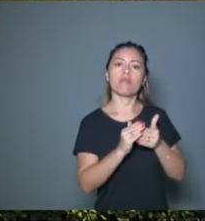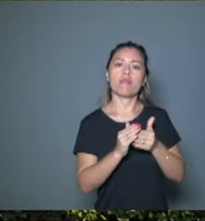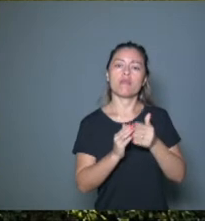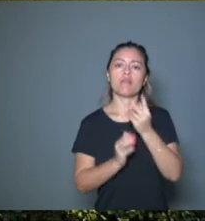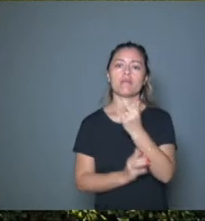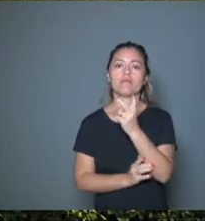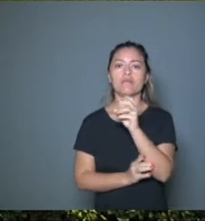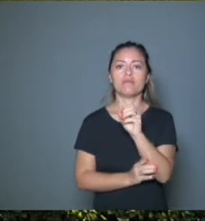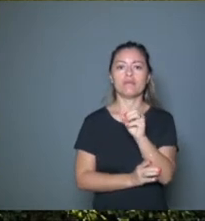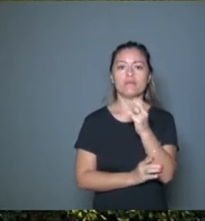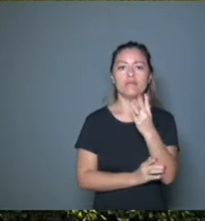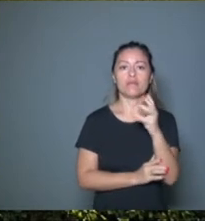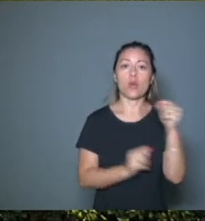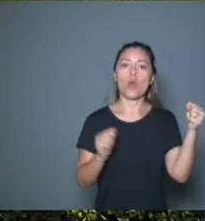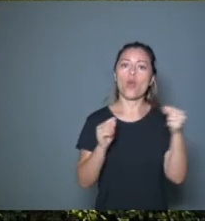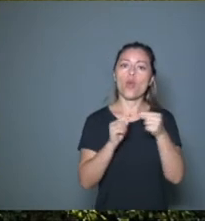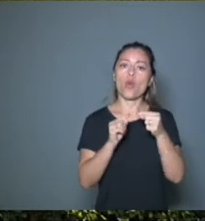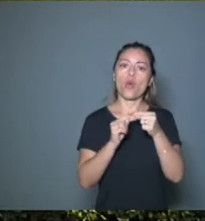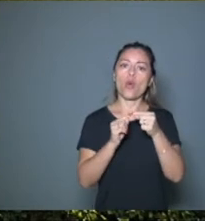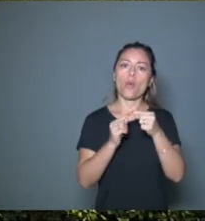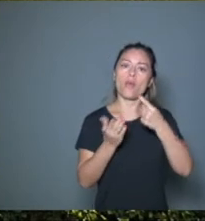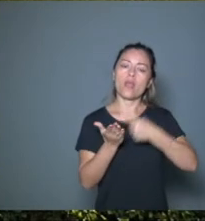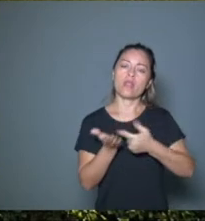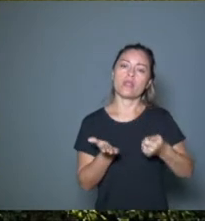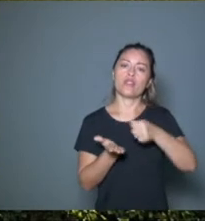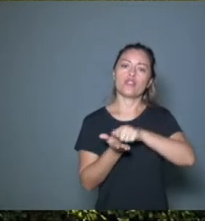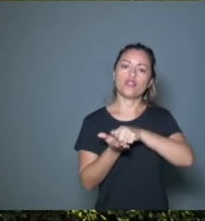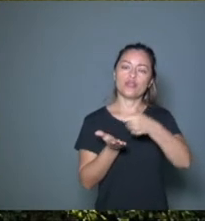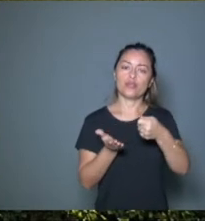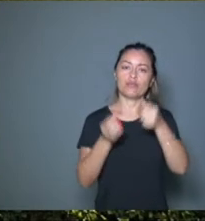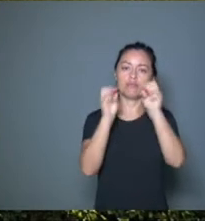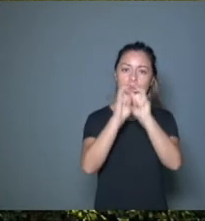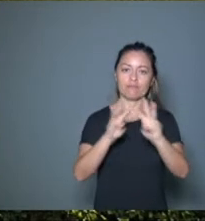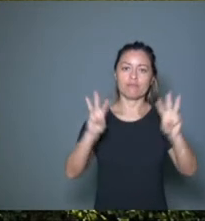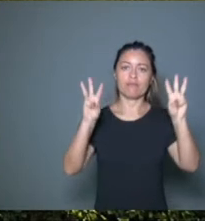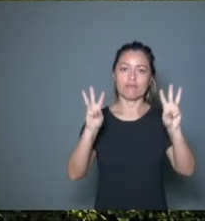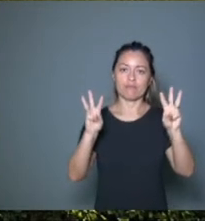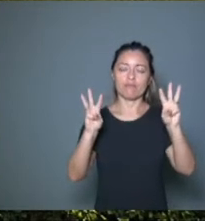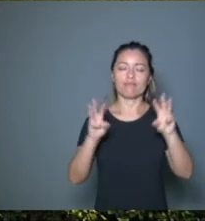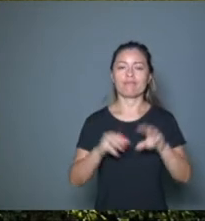agenda da ONU, né, os ODS que ali estão